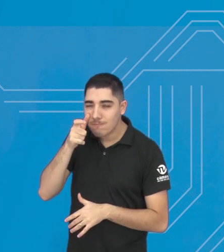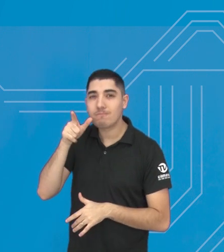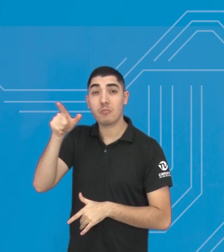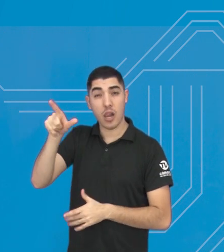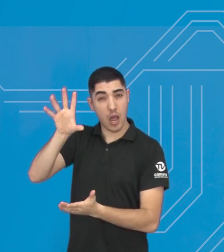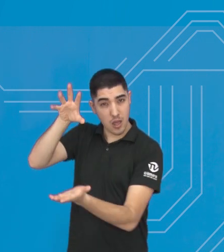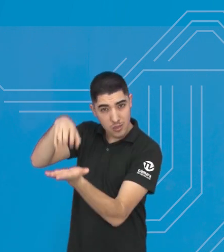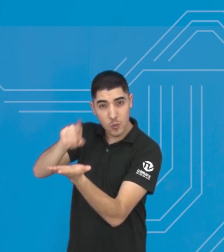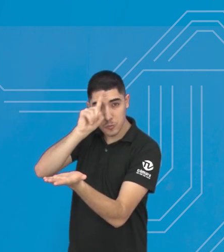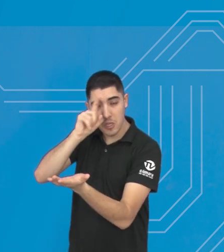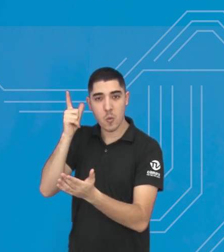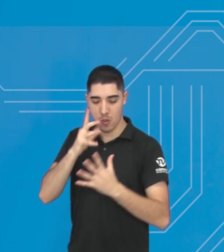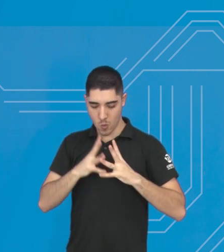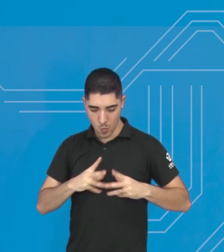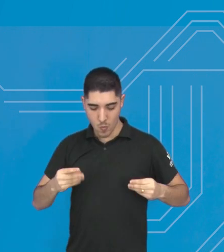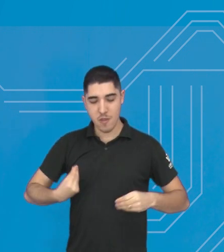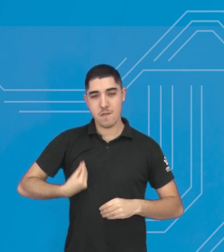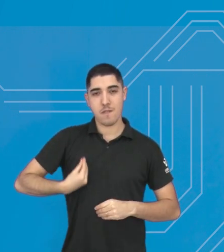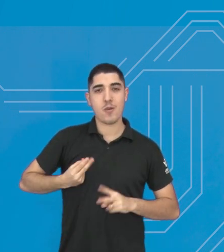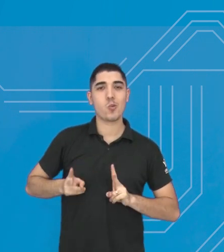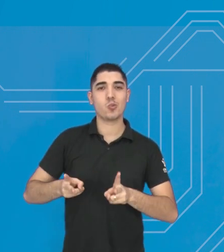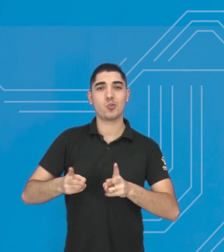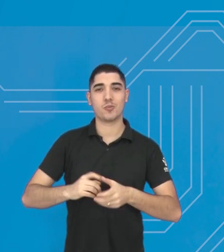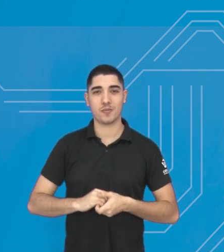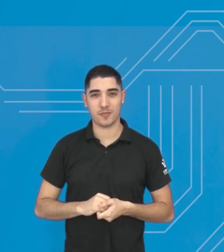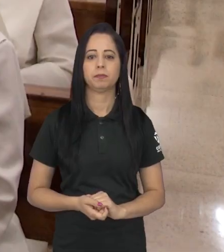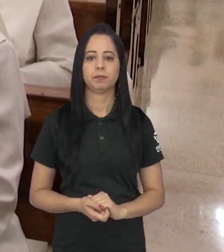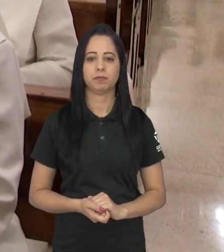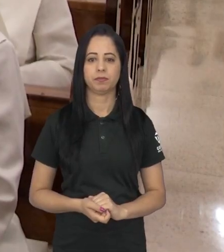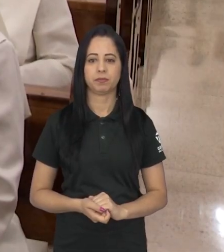instituição a força para a cura e a vontade de viver.